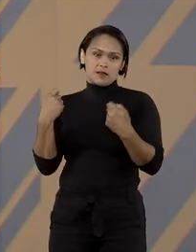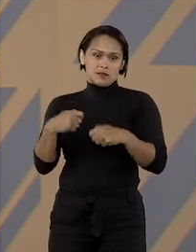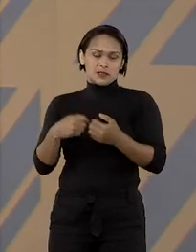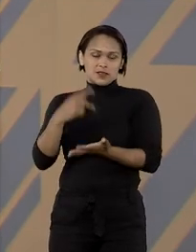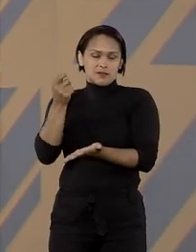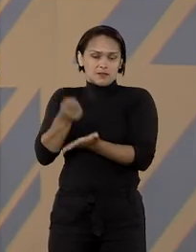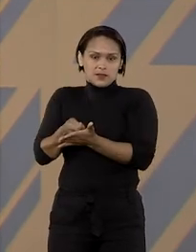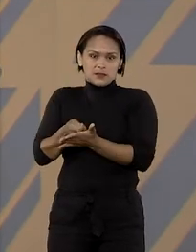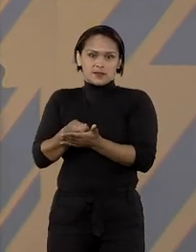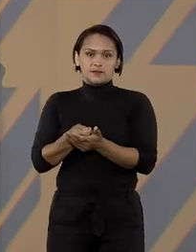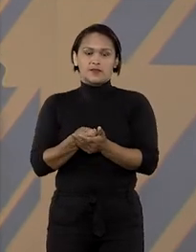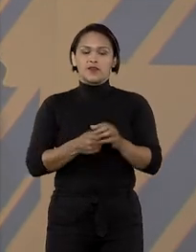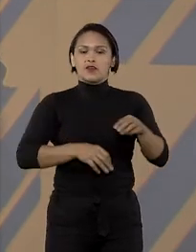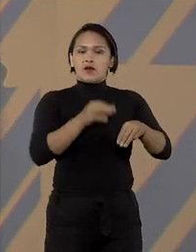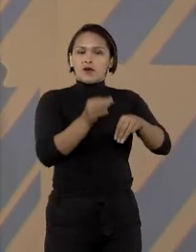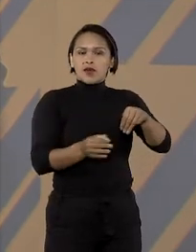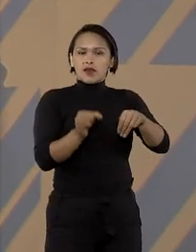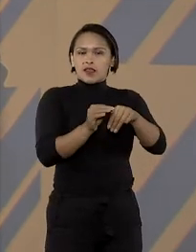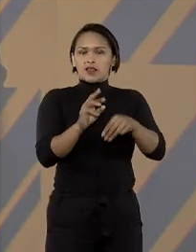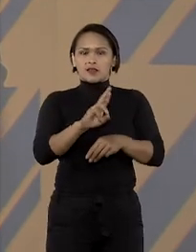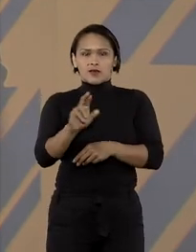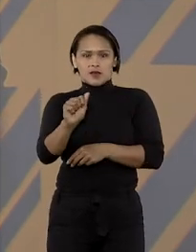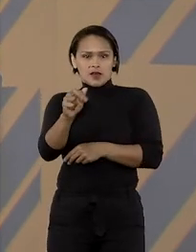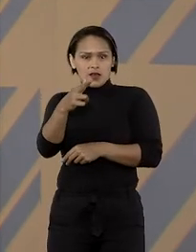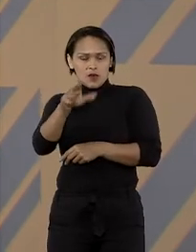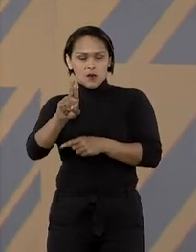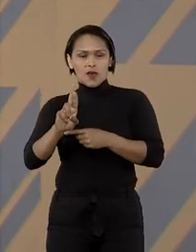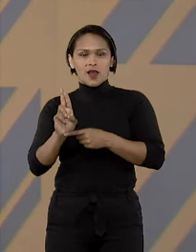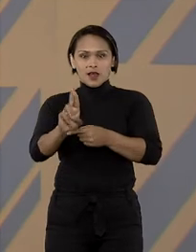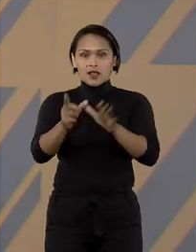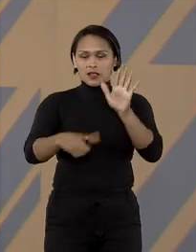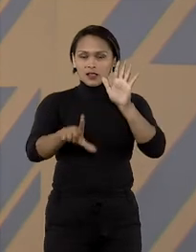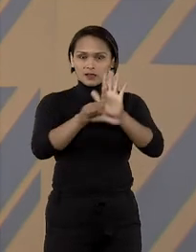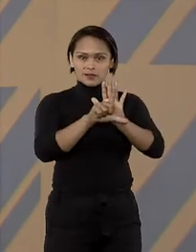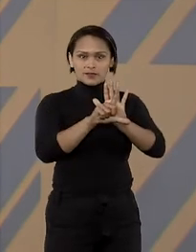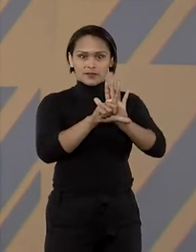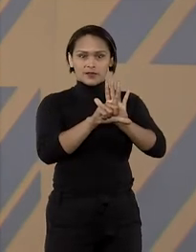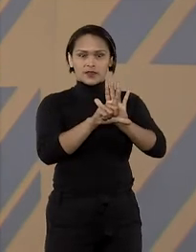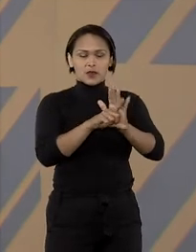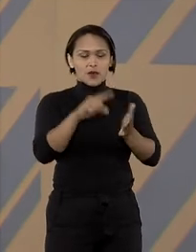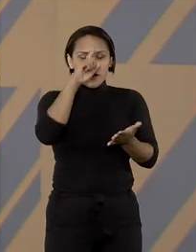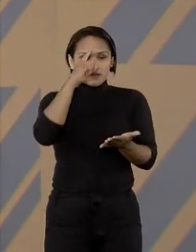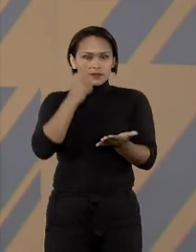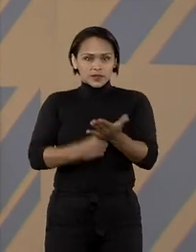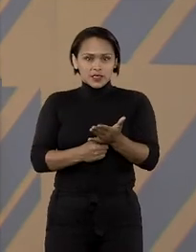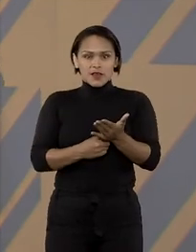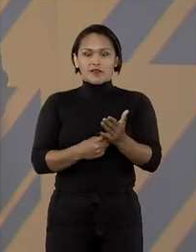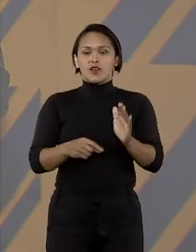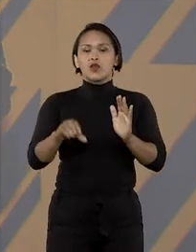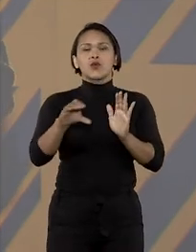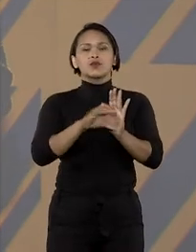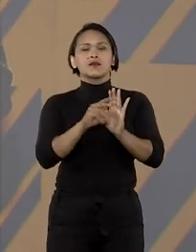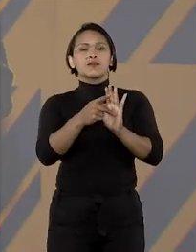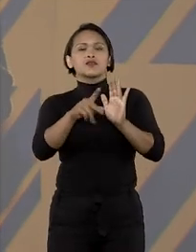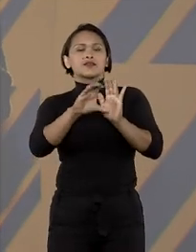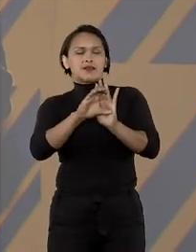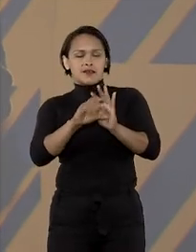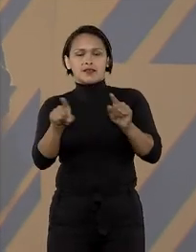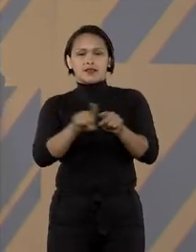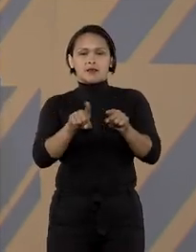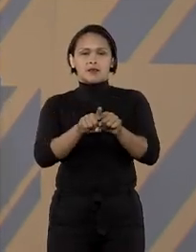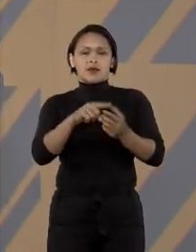indenizar. O relator, ministro Raul Araújo, considerando a legislação aplicável ao tema, inclusive o Código de Defesa do